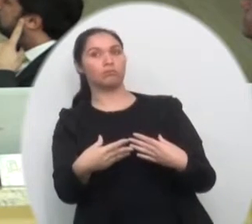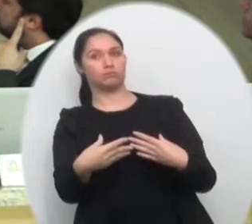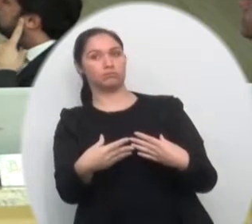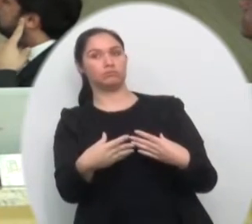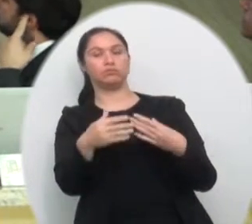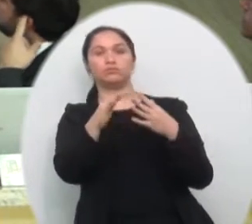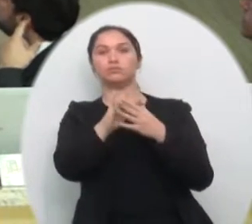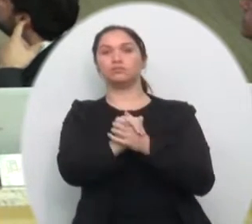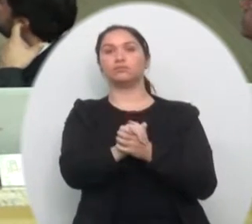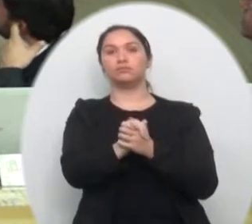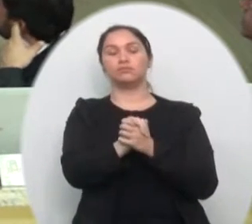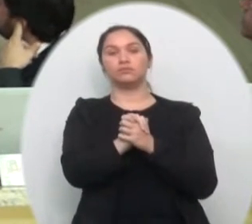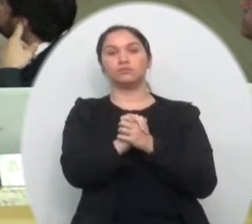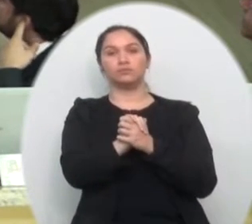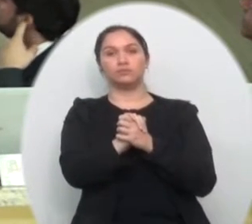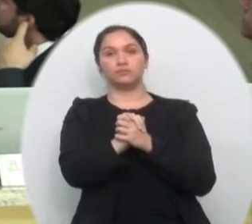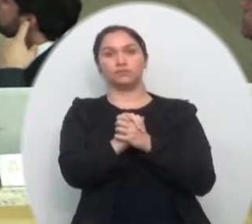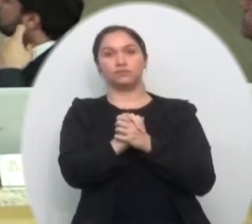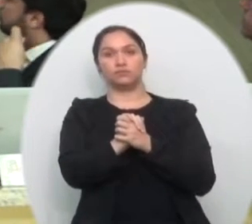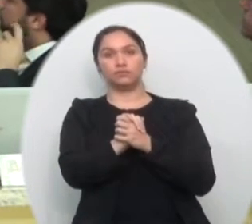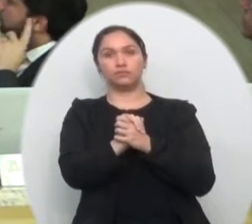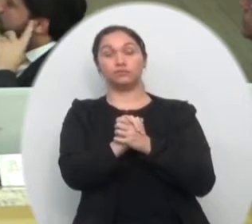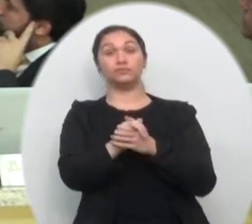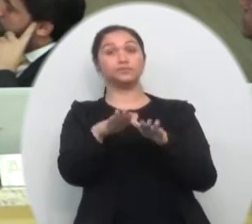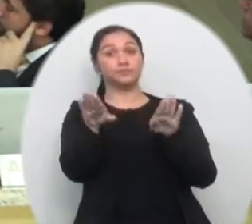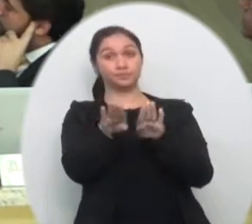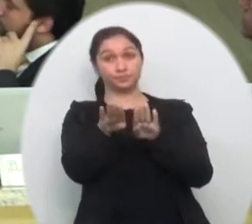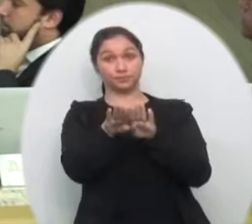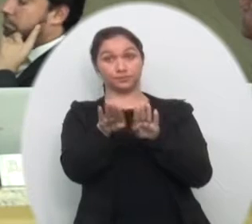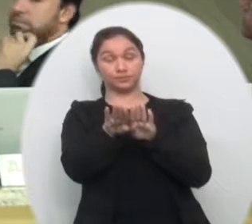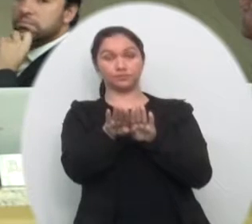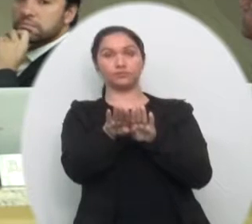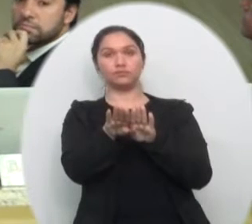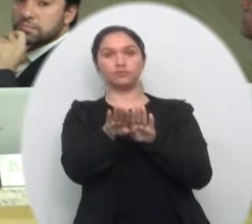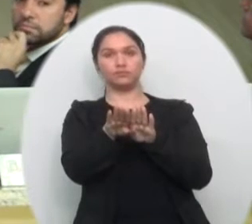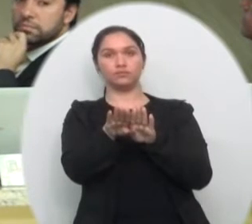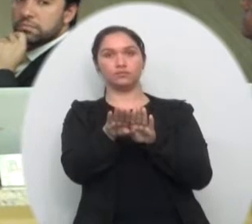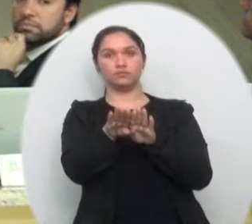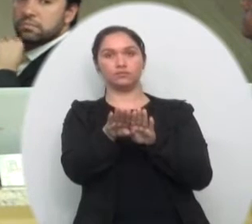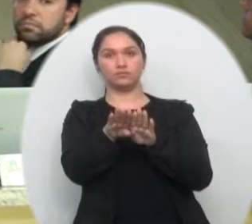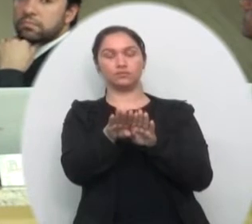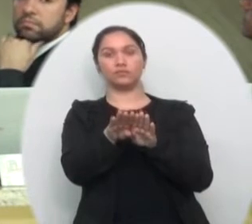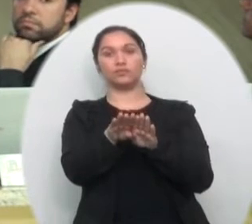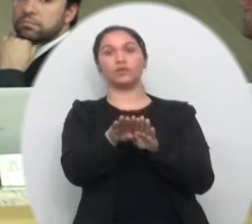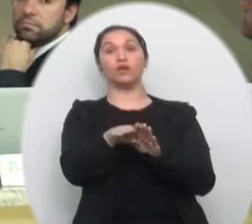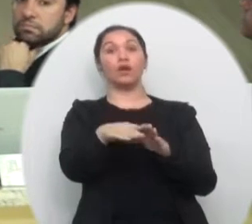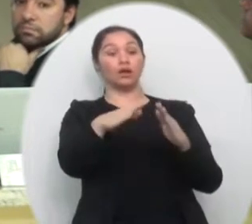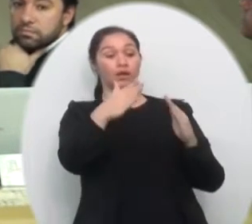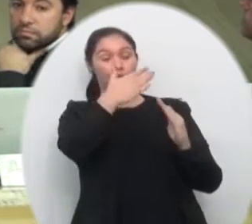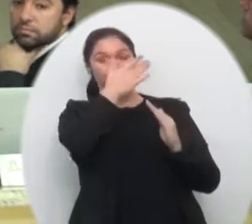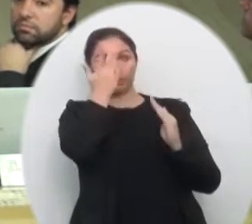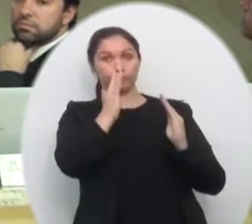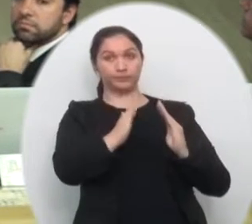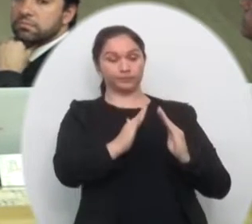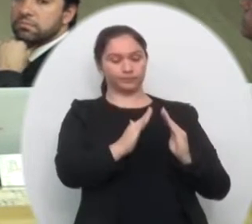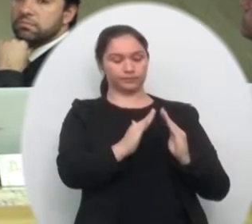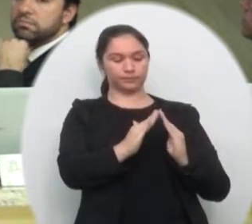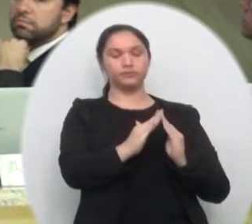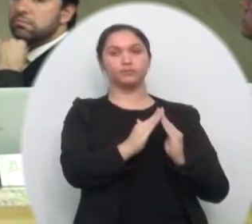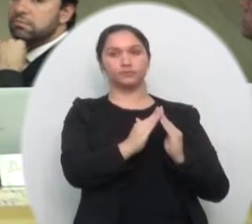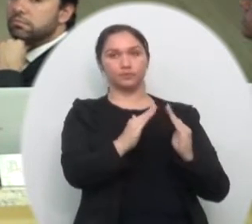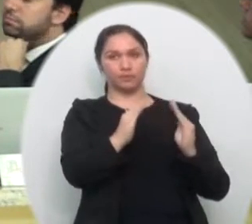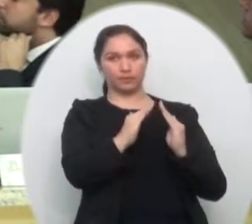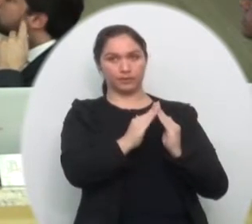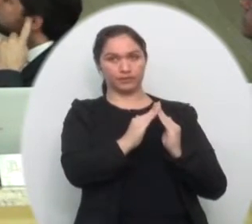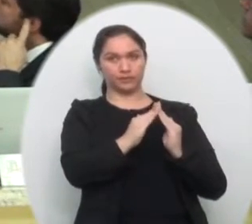construção das lagoas de tratamento muito próxima à extrema. Então, tipo, o morador tem a extrema, tem o sítio. No meu caso,